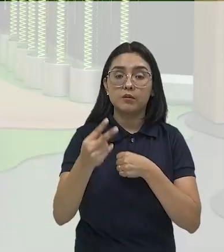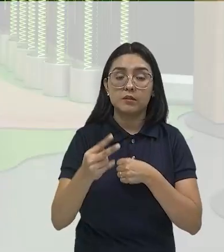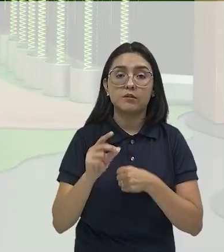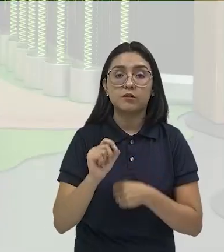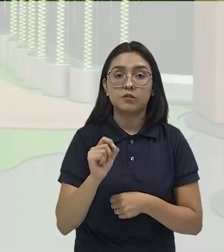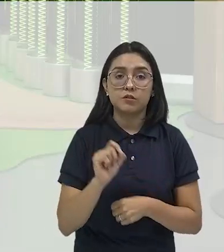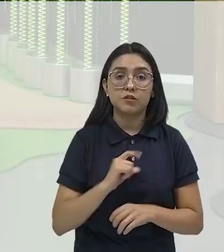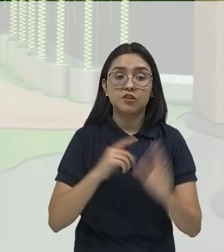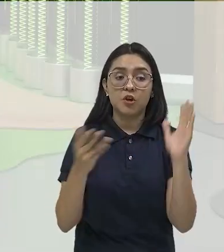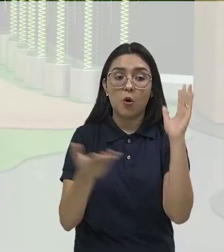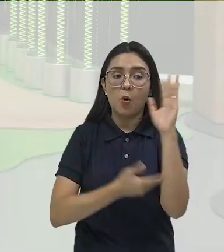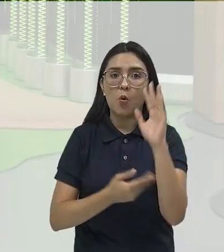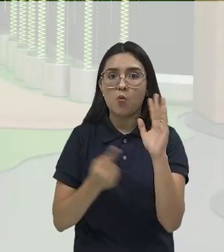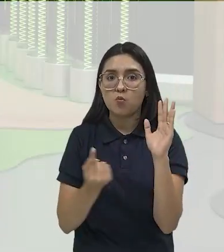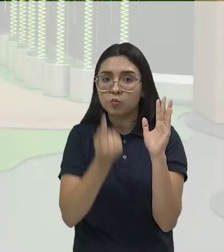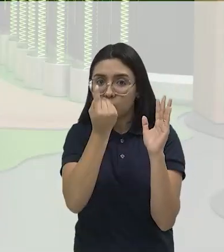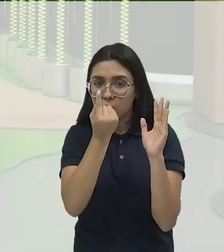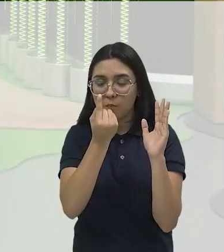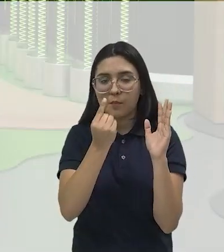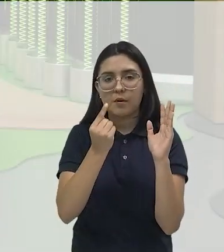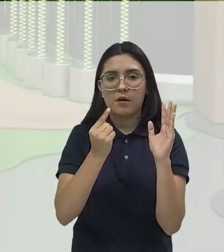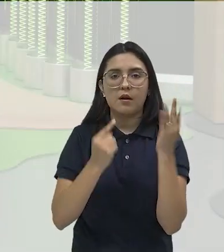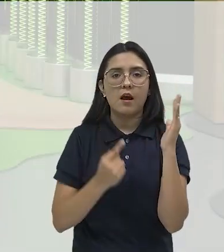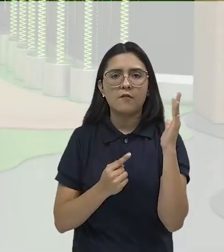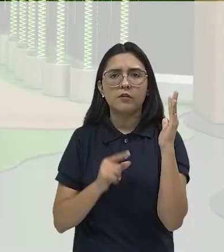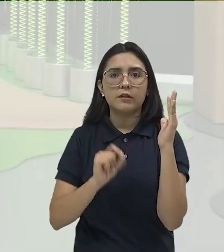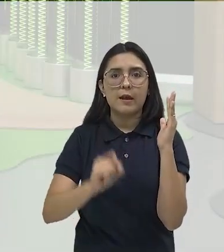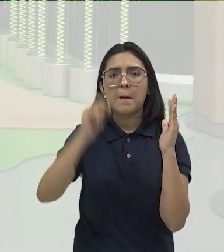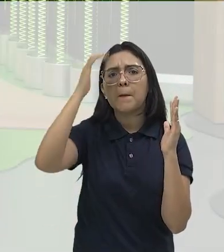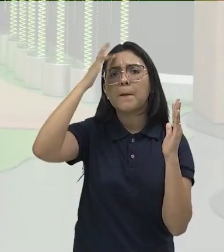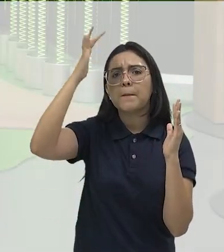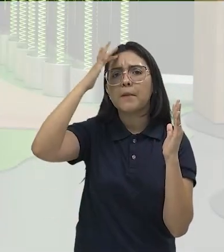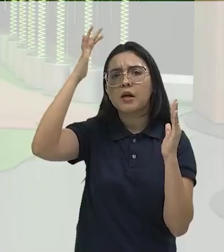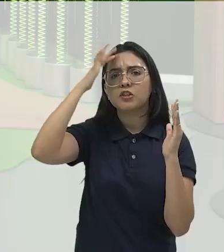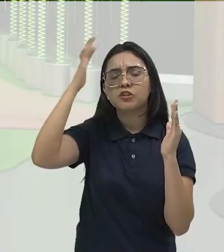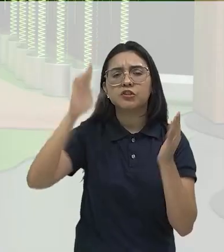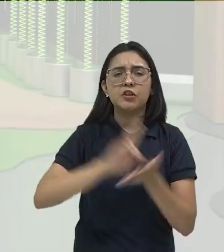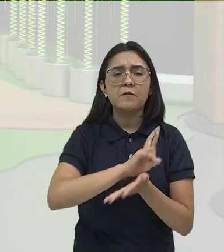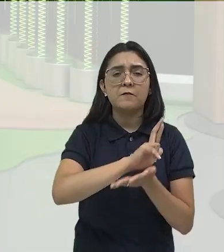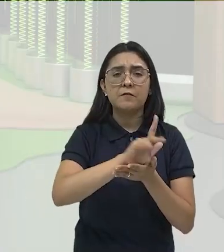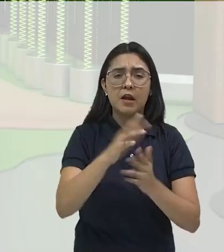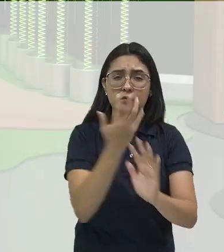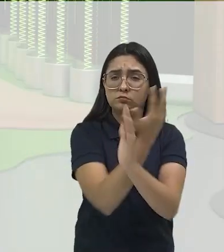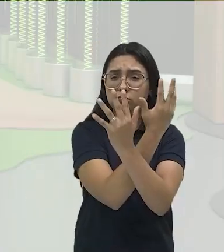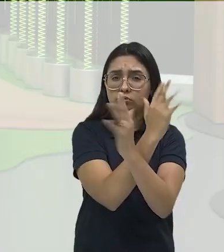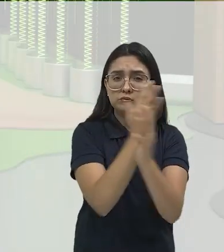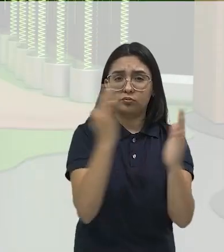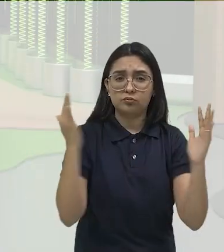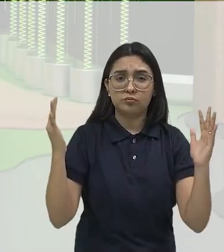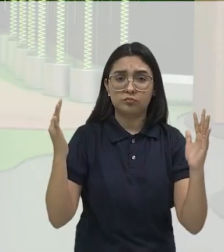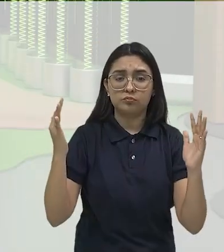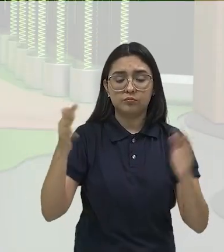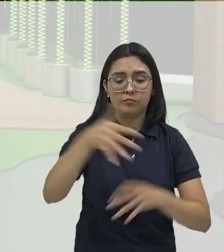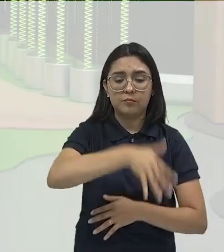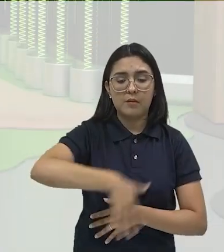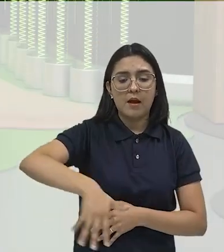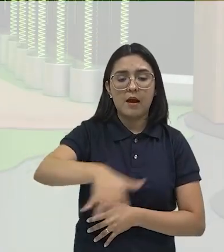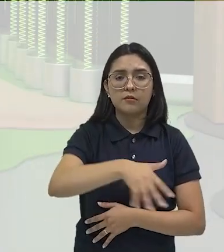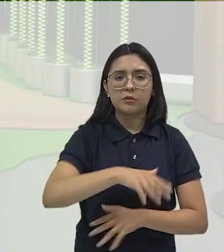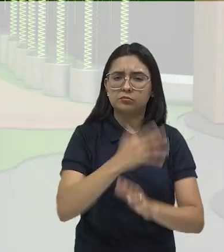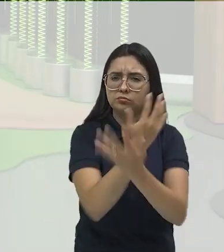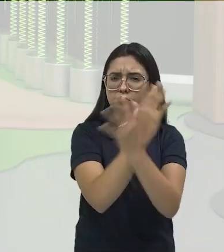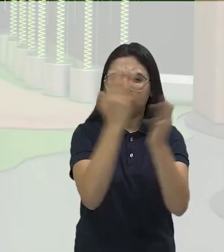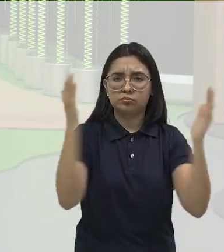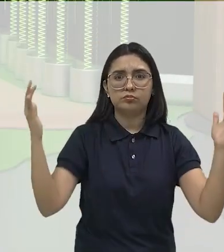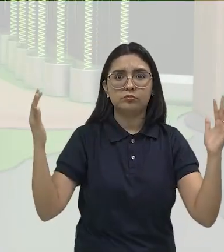uma árvore. Imagina a consequência da retirada de um campo de futebol de árvores,